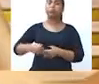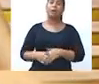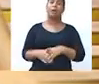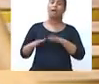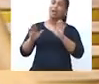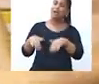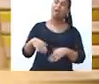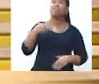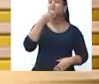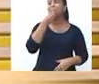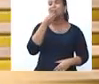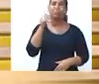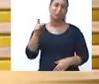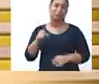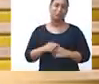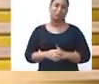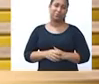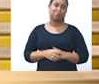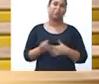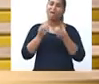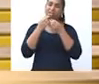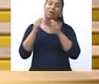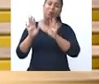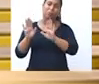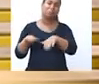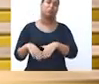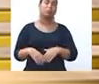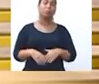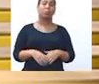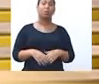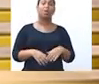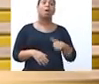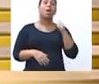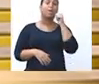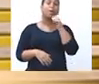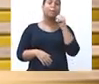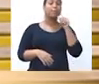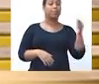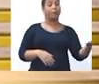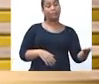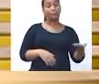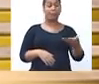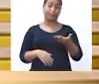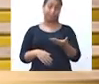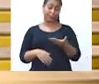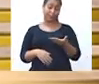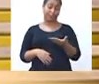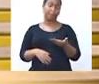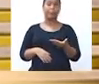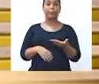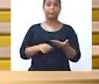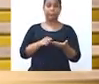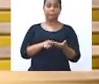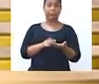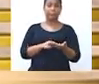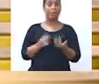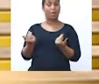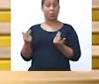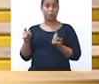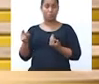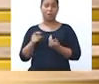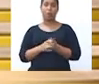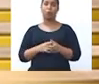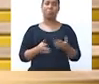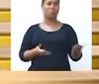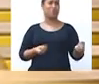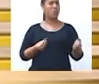é né? Menino, deixa. Tá bom. Eu pego um caderno muito parecido, mas é da menina. E isso